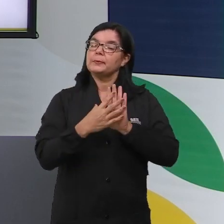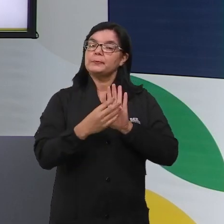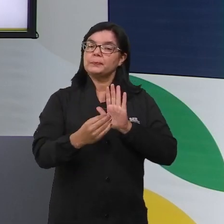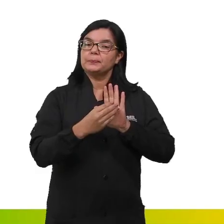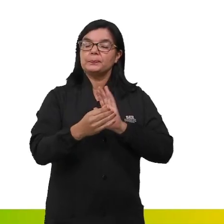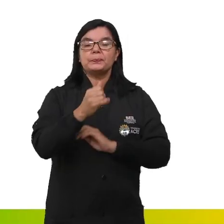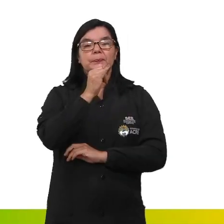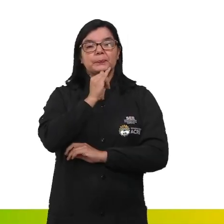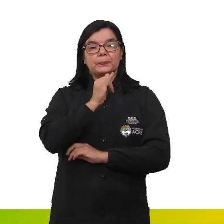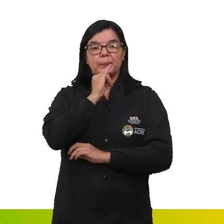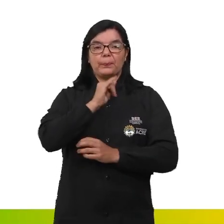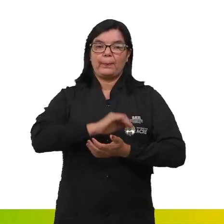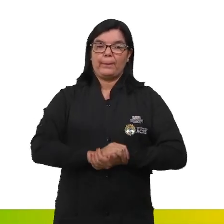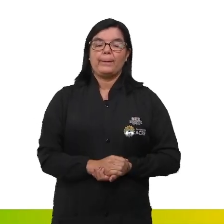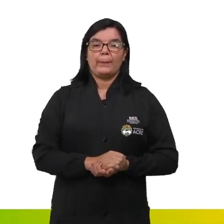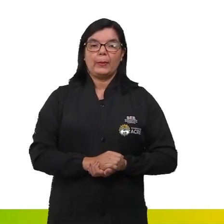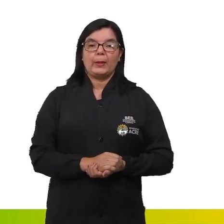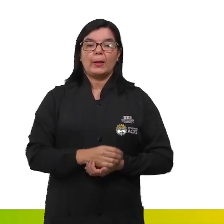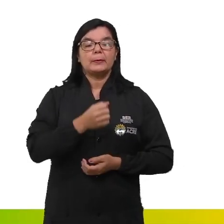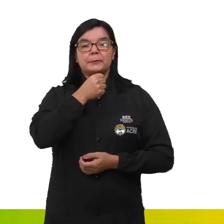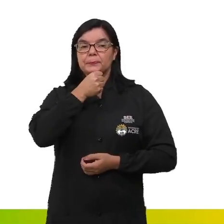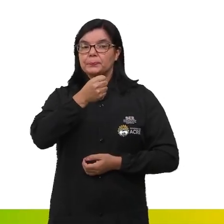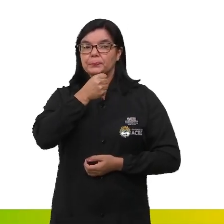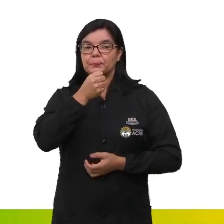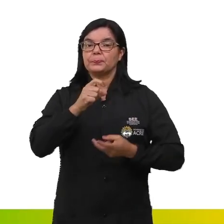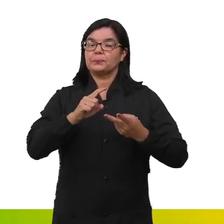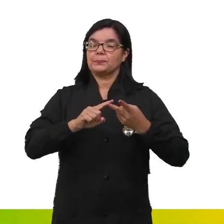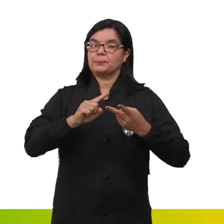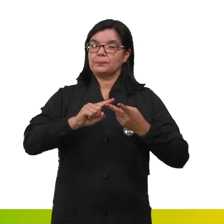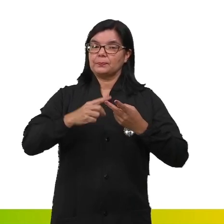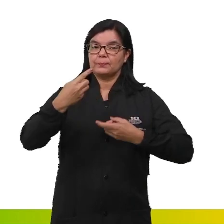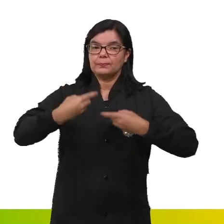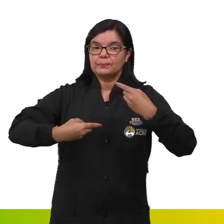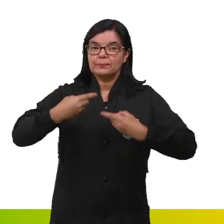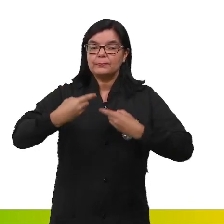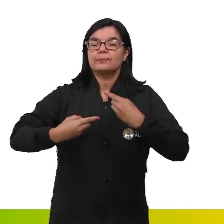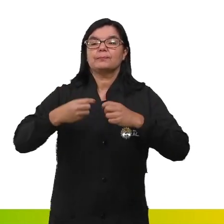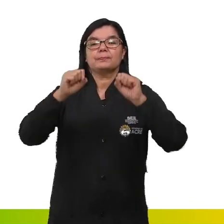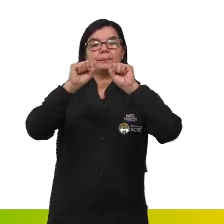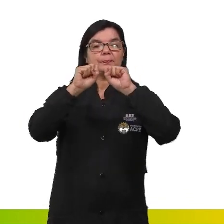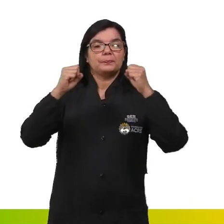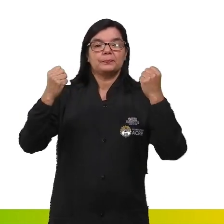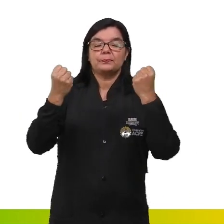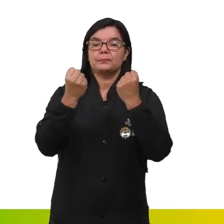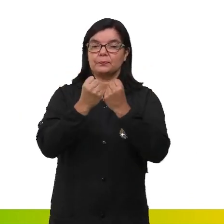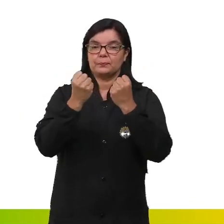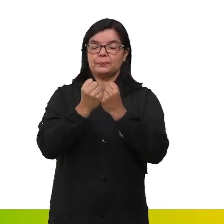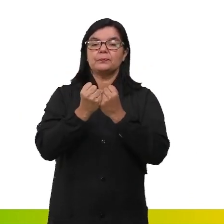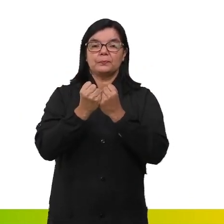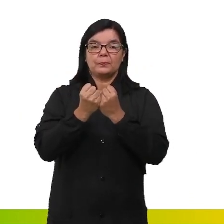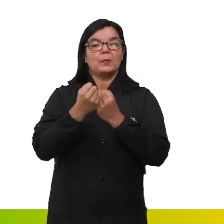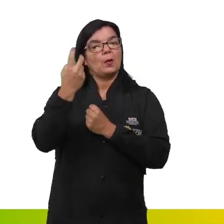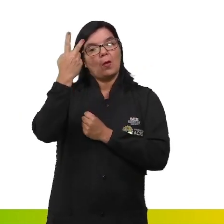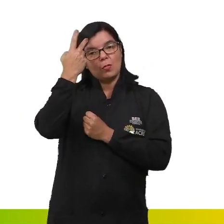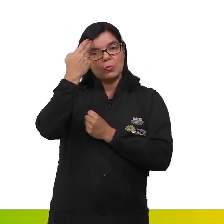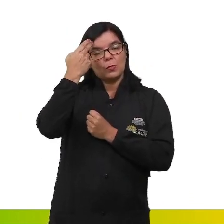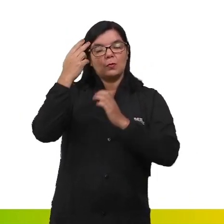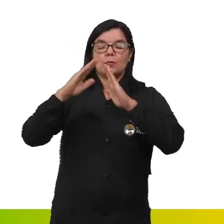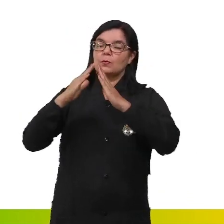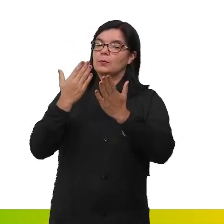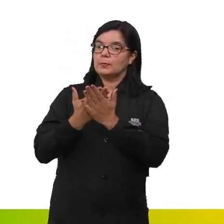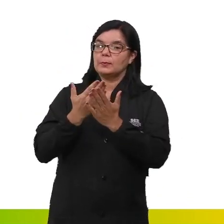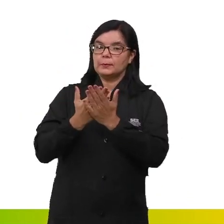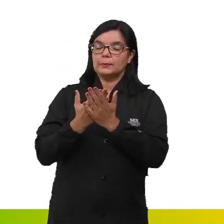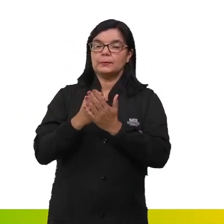tenho aí de texto oral. Eu tenho as entrevistas, debate, seminário, que é muito comum nas